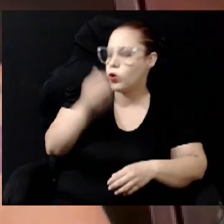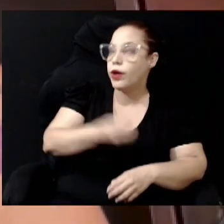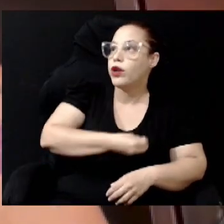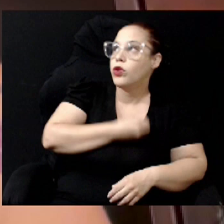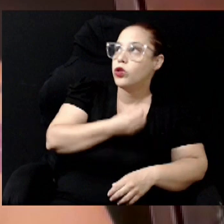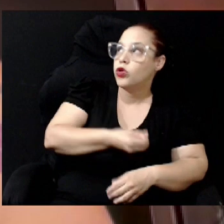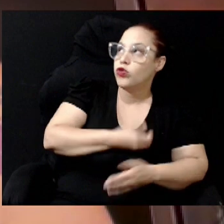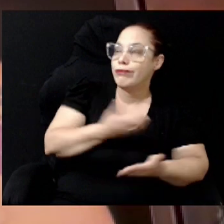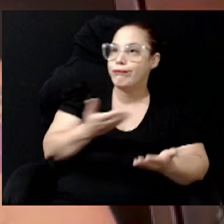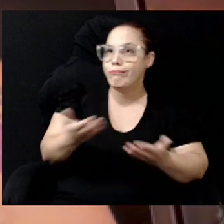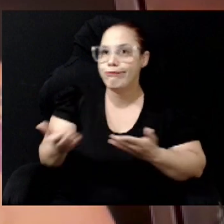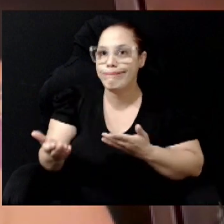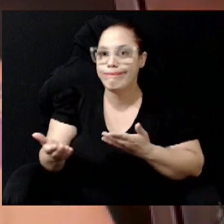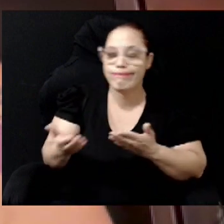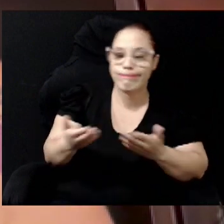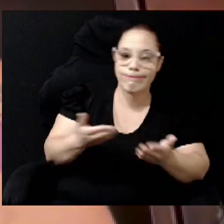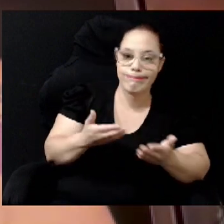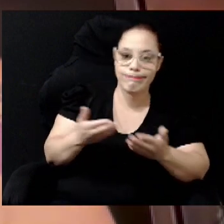em que